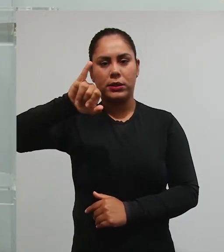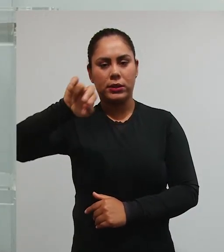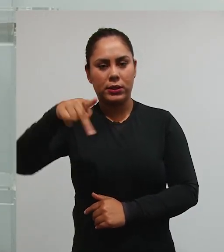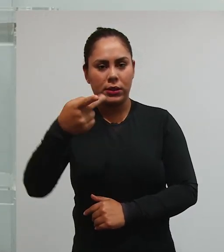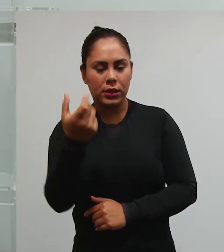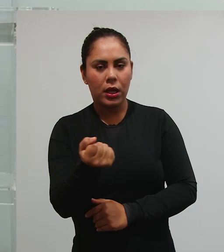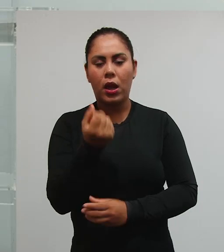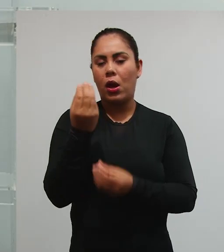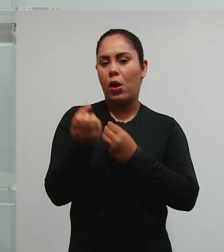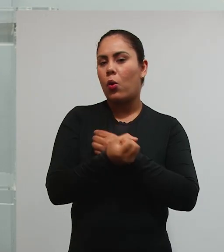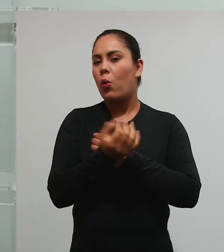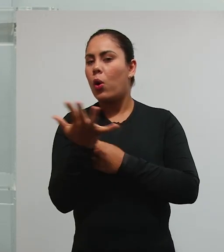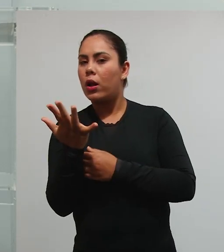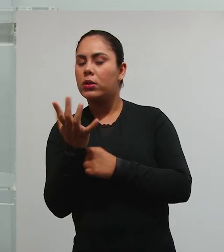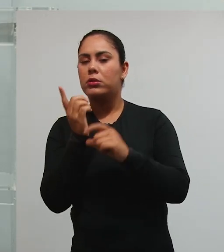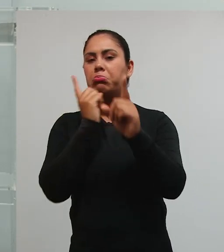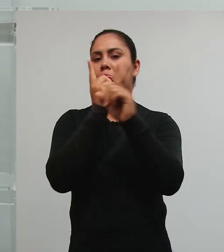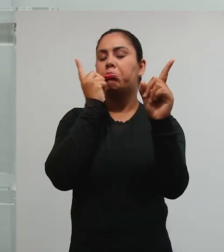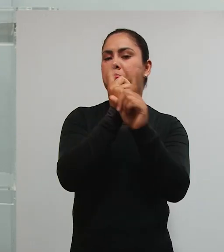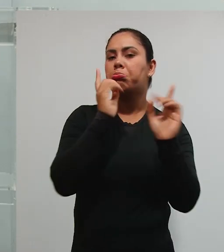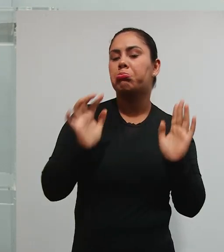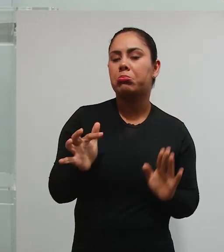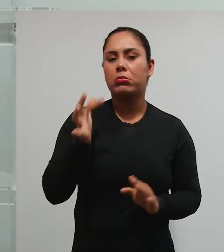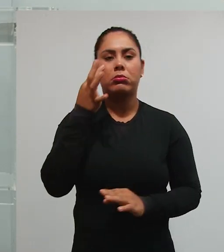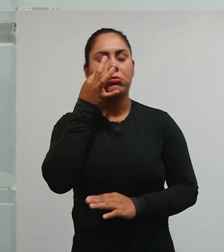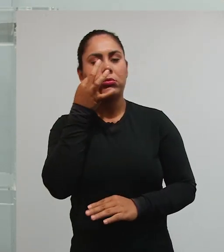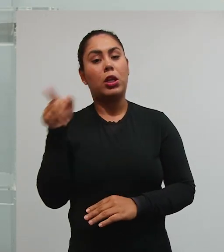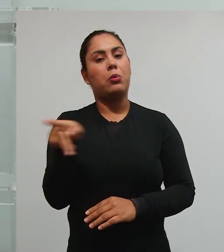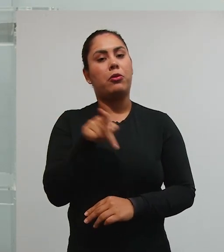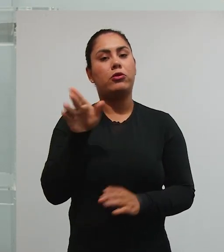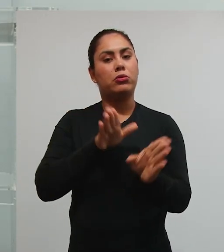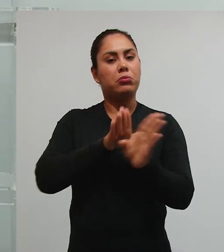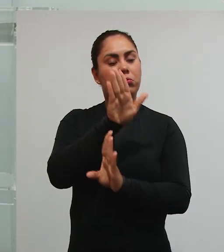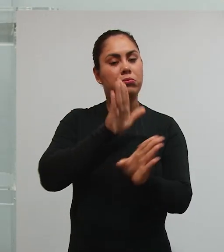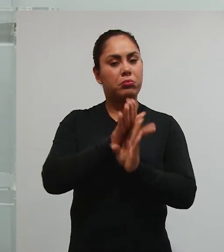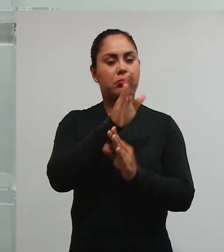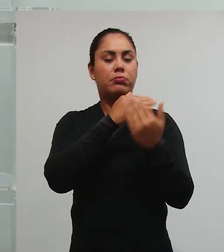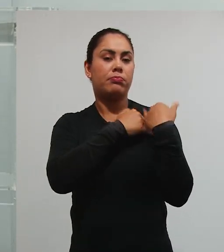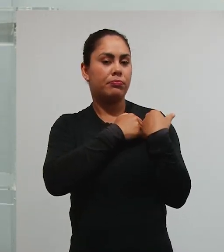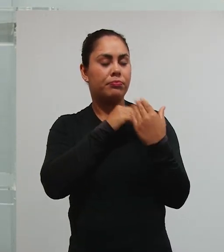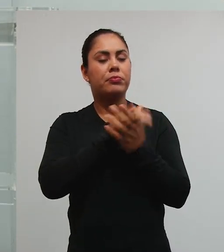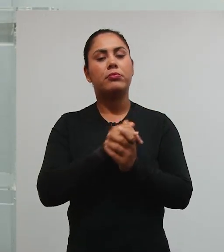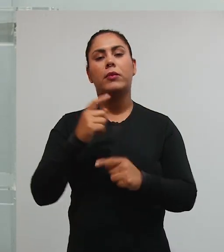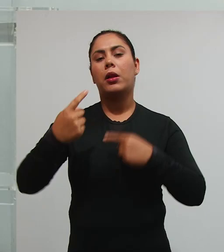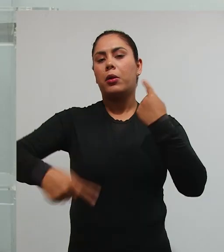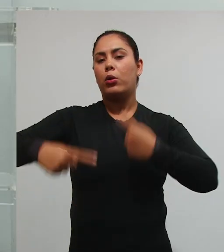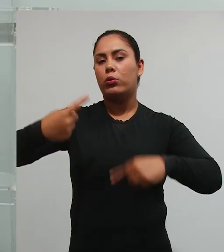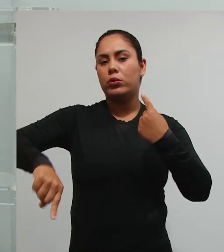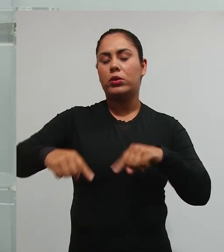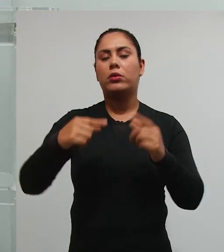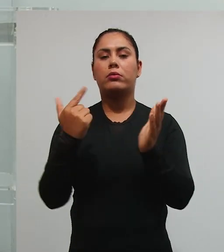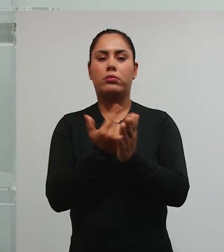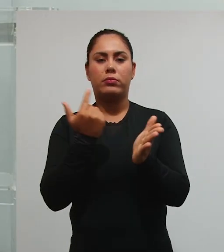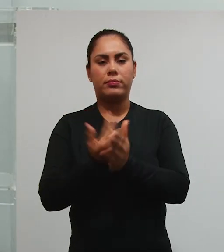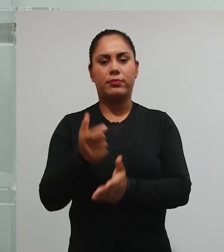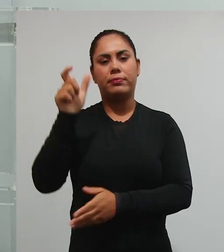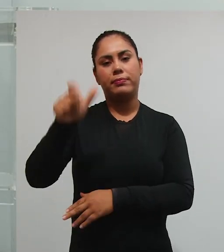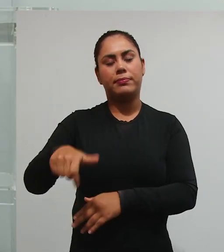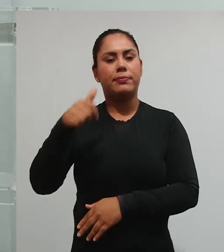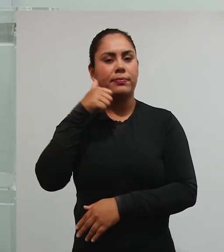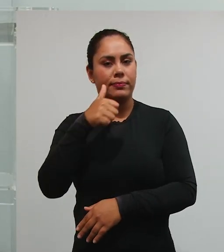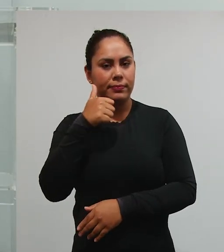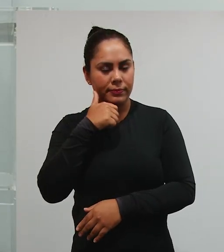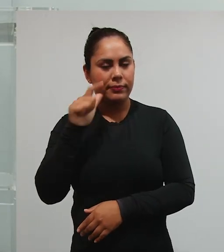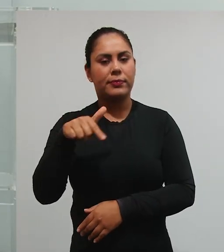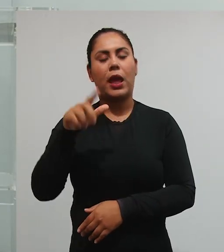Quantos encontros também fica a critério do professor orientador. Depois da discussão do livro da Luluzinha, para nos